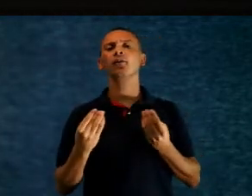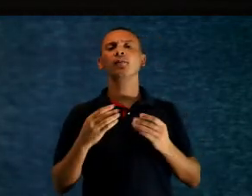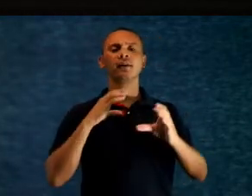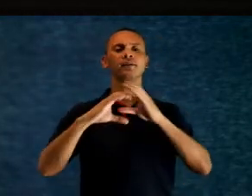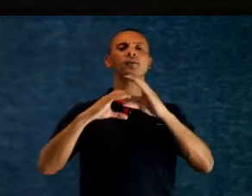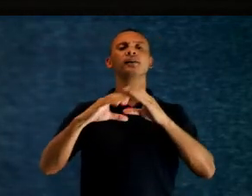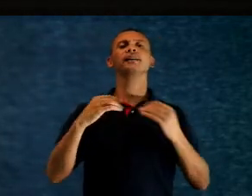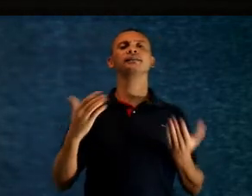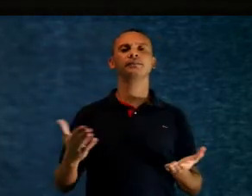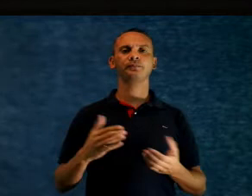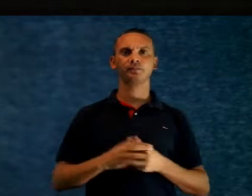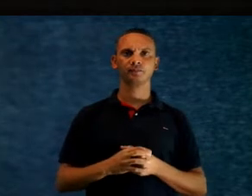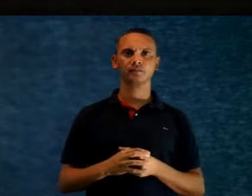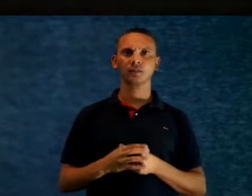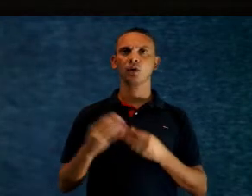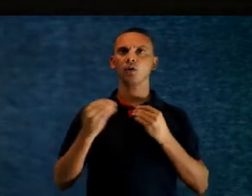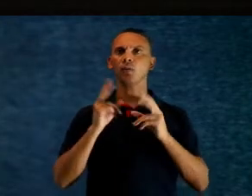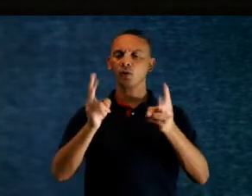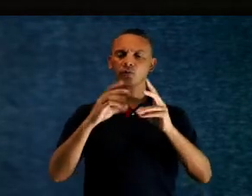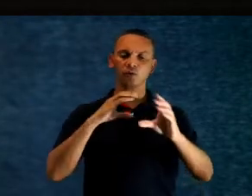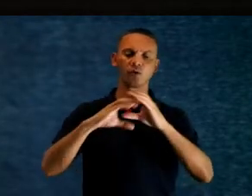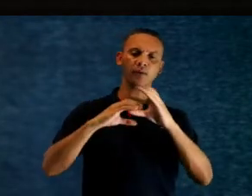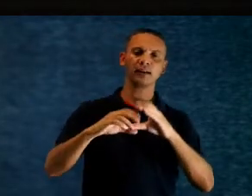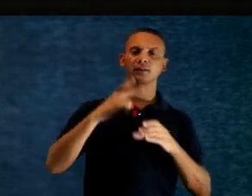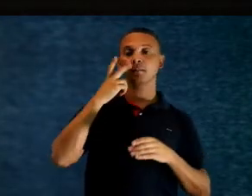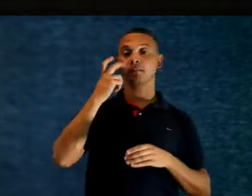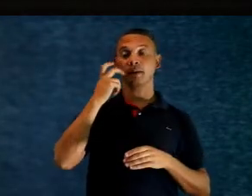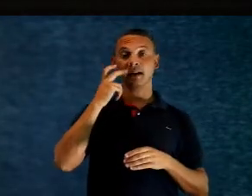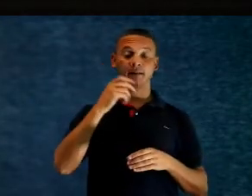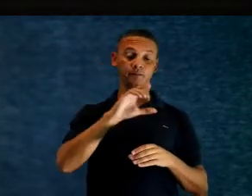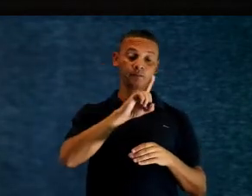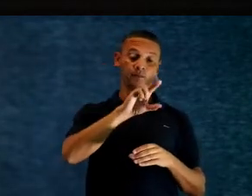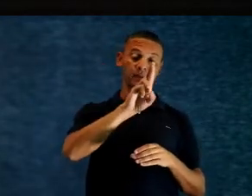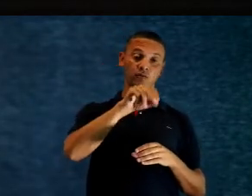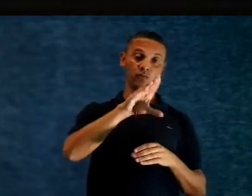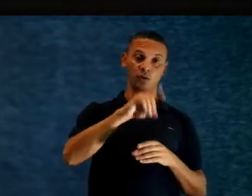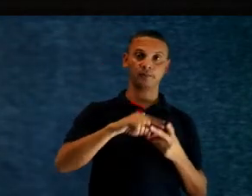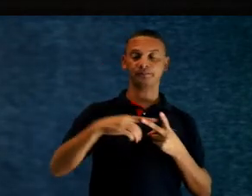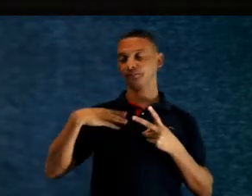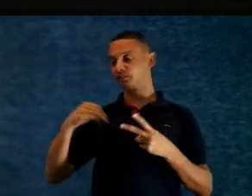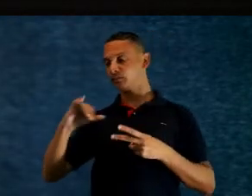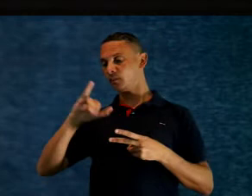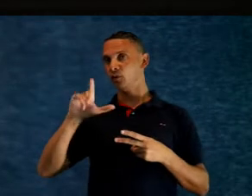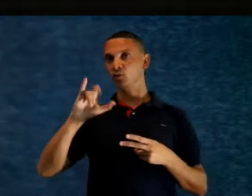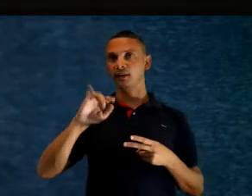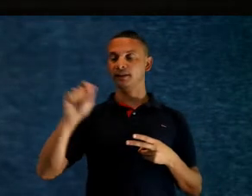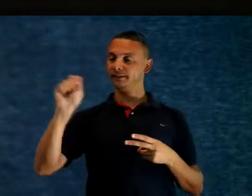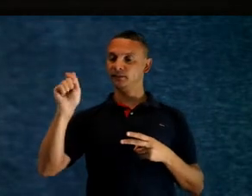pai? É excelente a sua pergunta, minha querida Flávia.